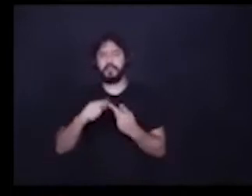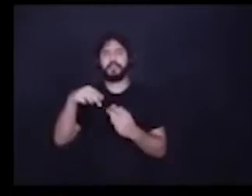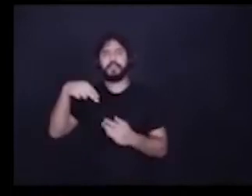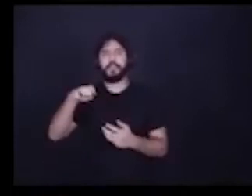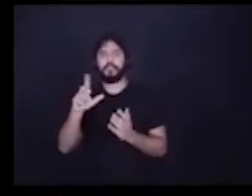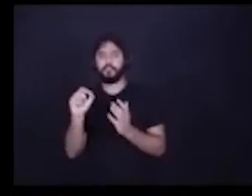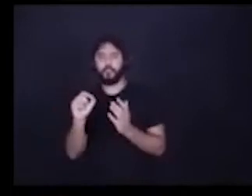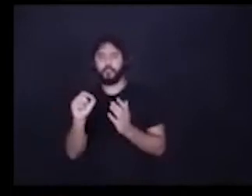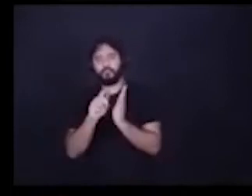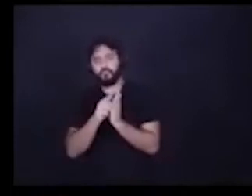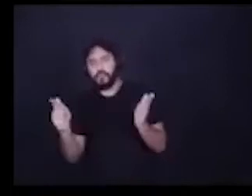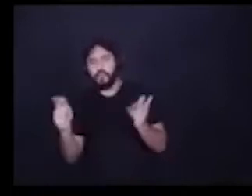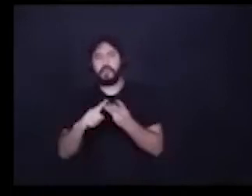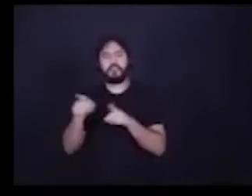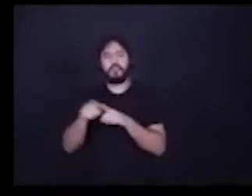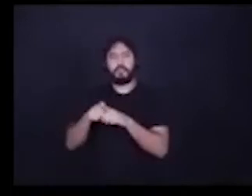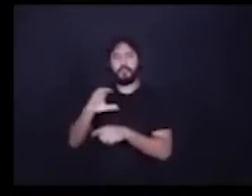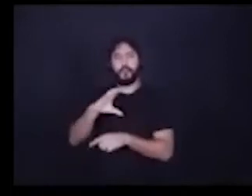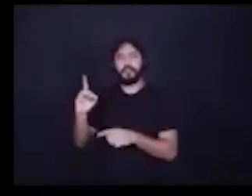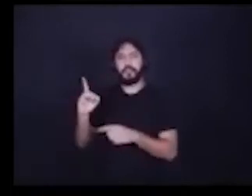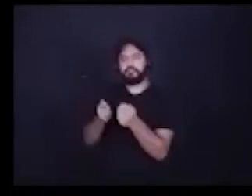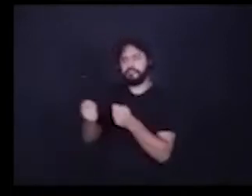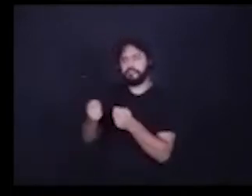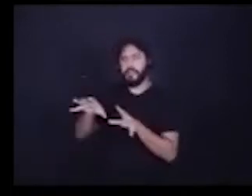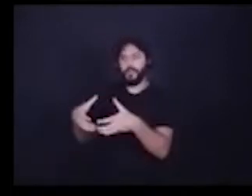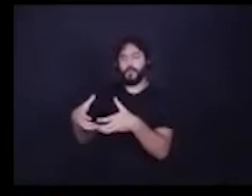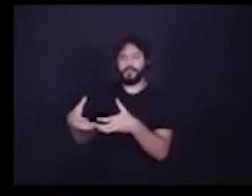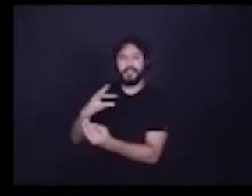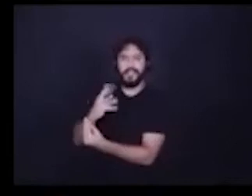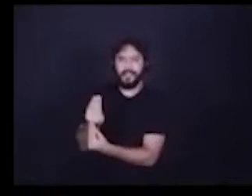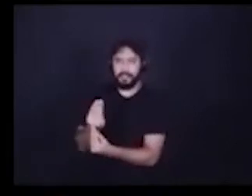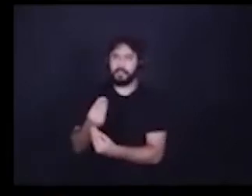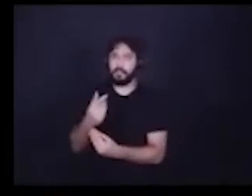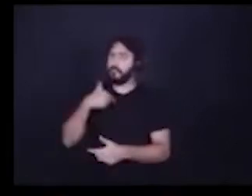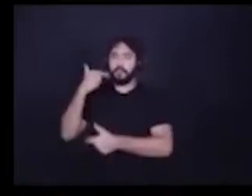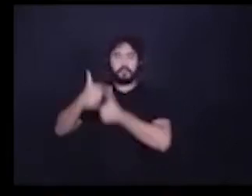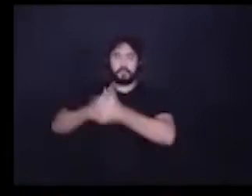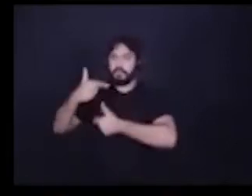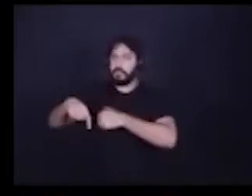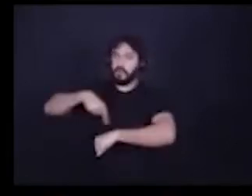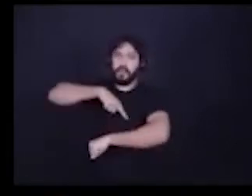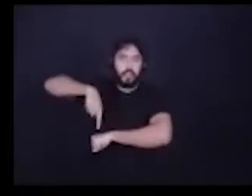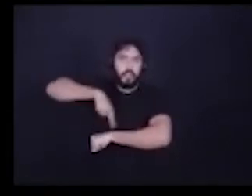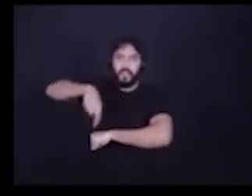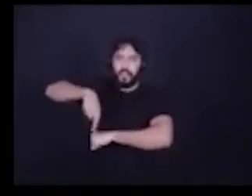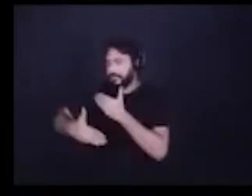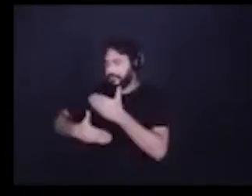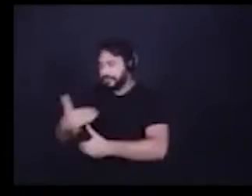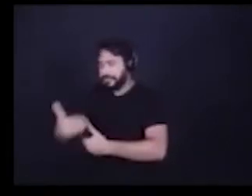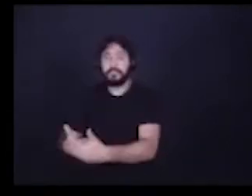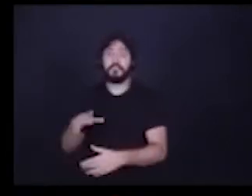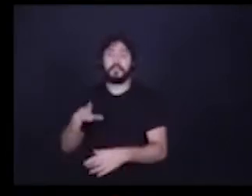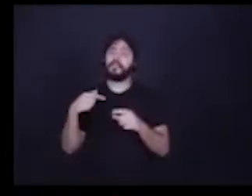coordenar a equipe de arte ali, que é o que toma a maior parte do meu tempo. Eu também realizo uma série